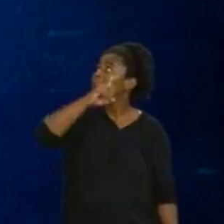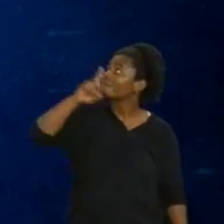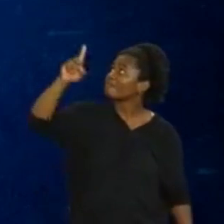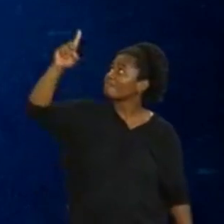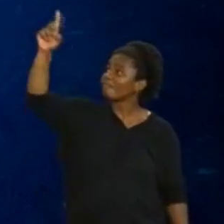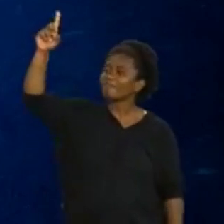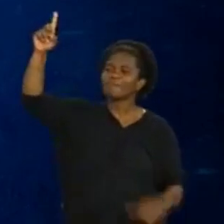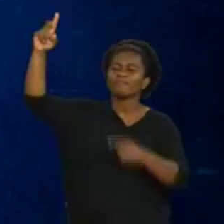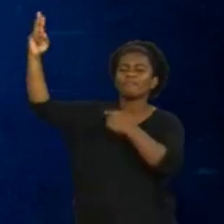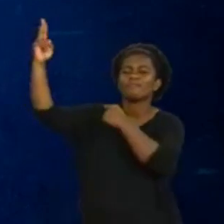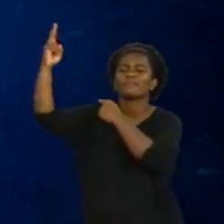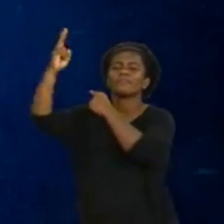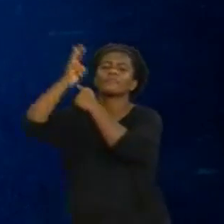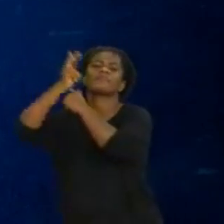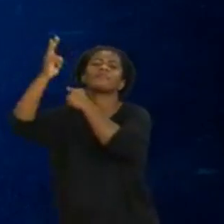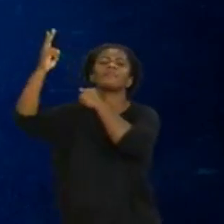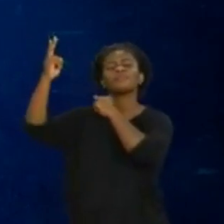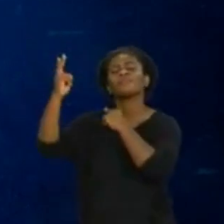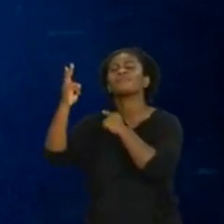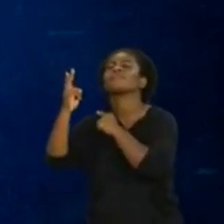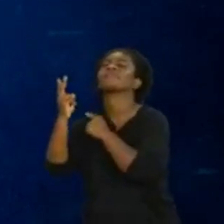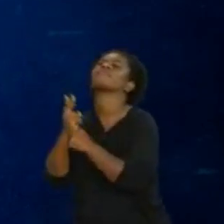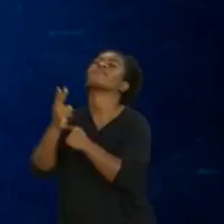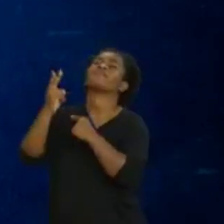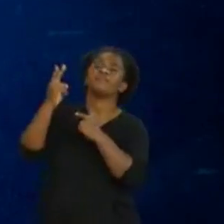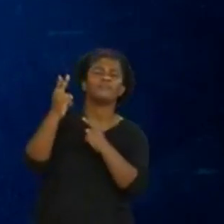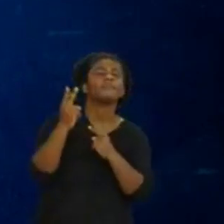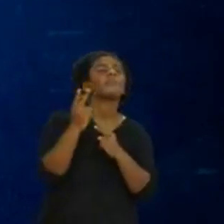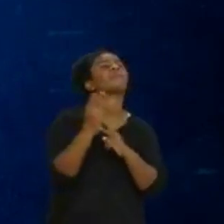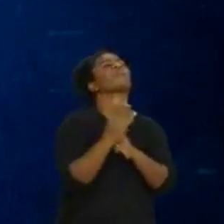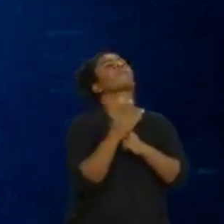Cante, Deus está cuidando.